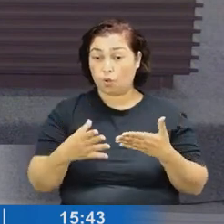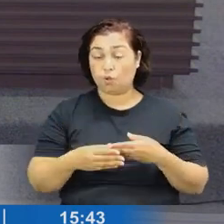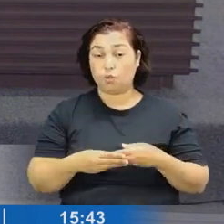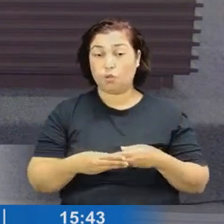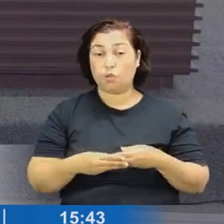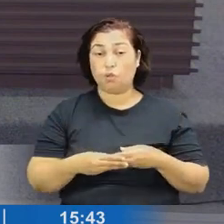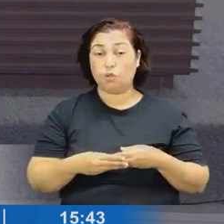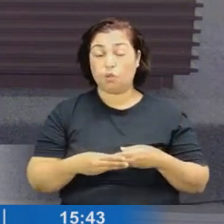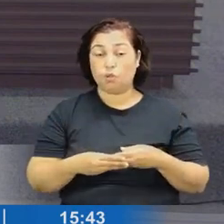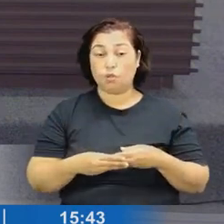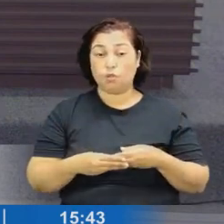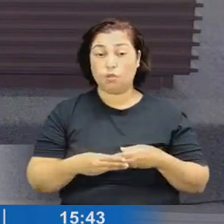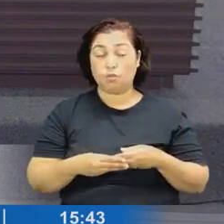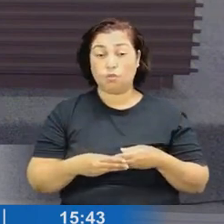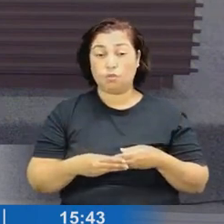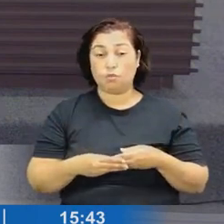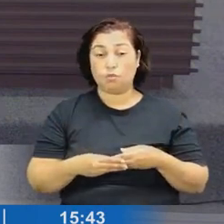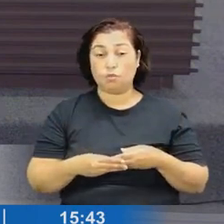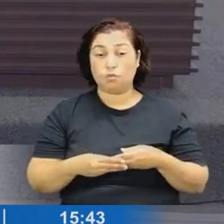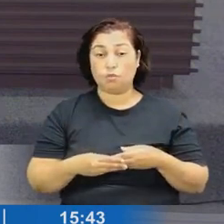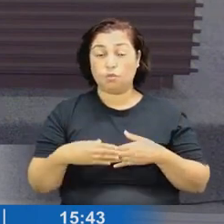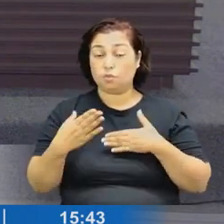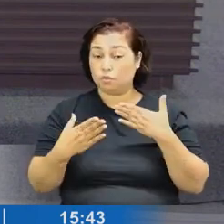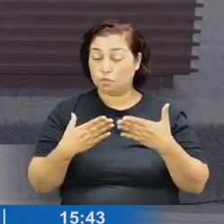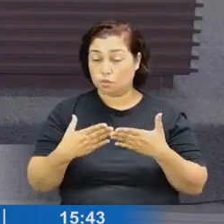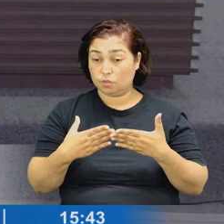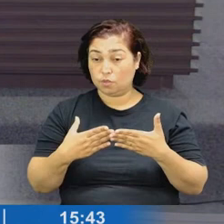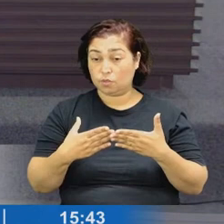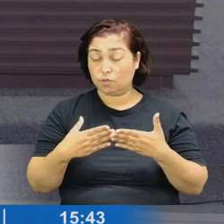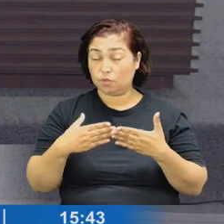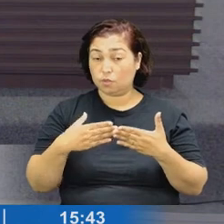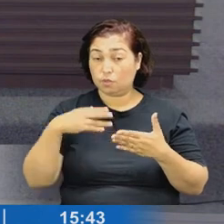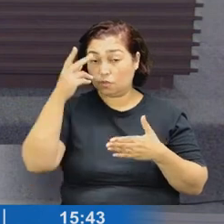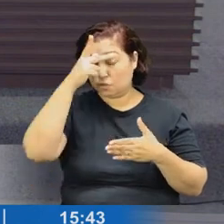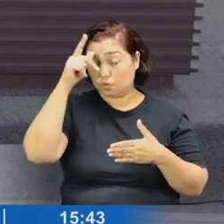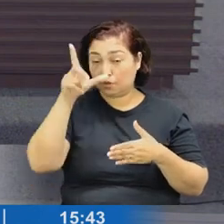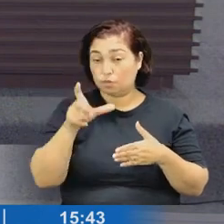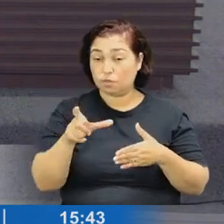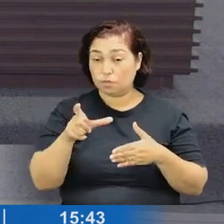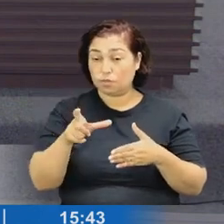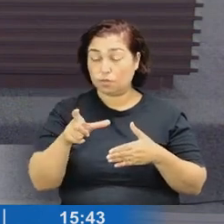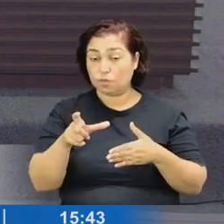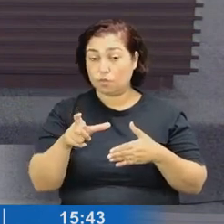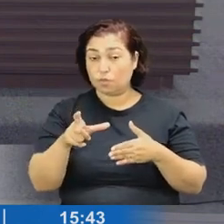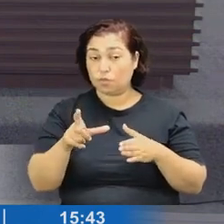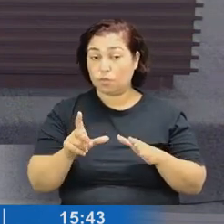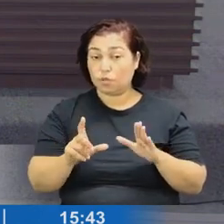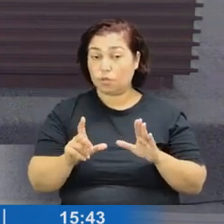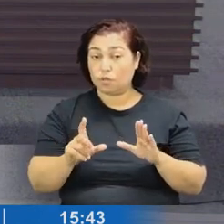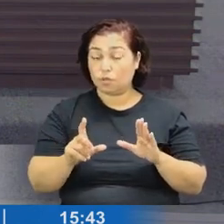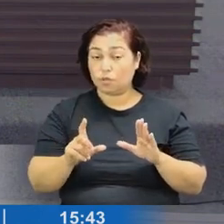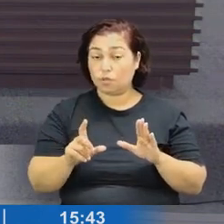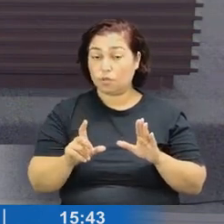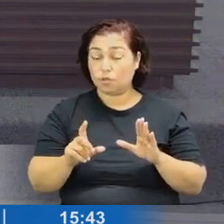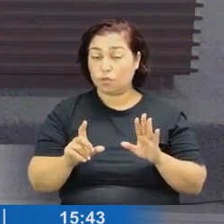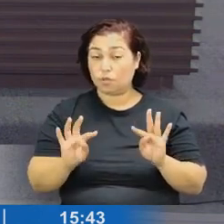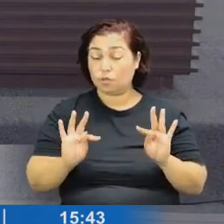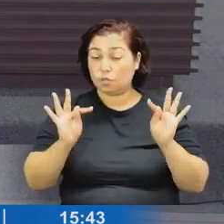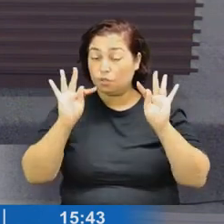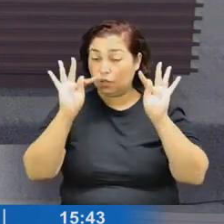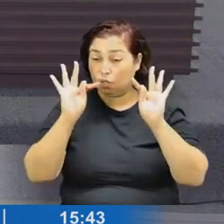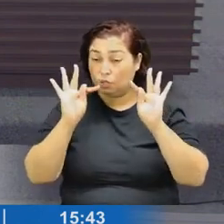discurso político independente de qualquer coisa a pessoa que tem esse roteirinho Mental é técnico mas eu acho que o dele foi